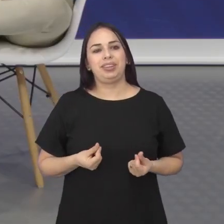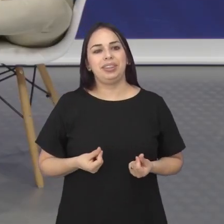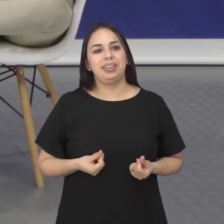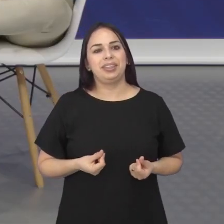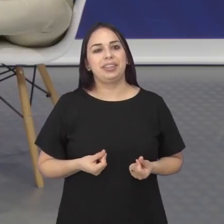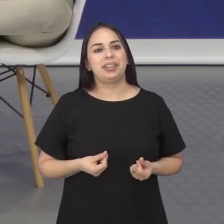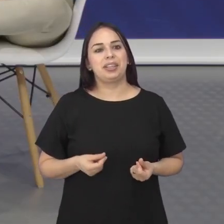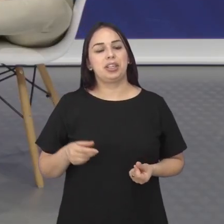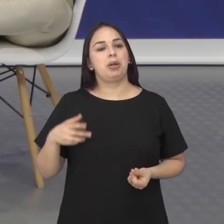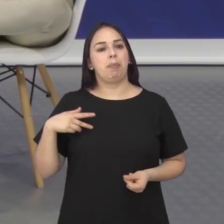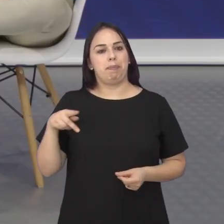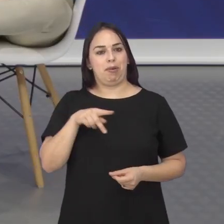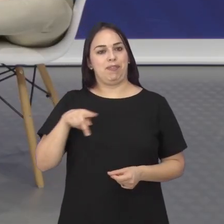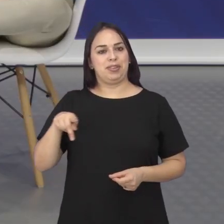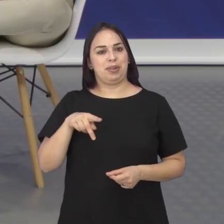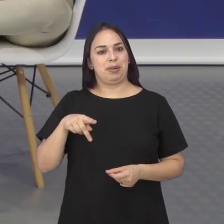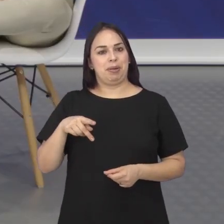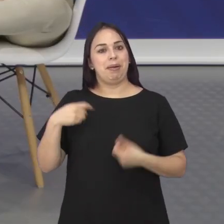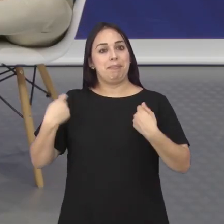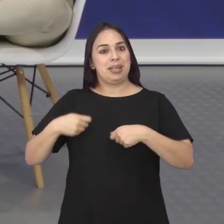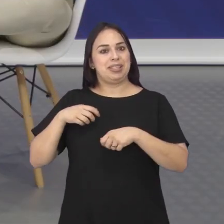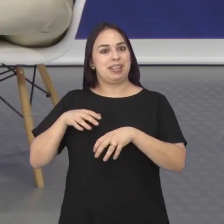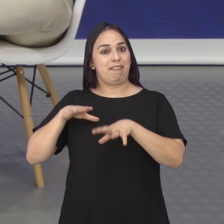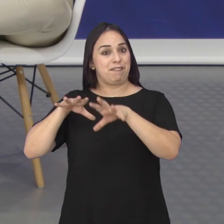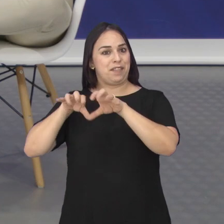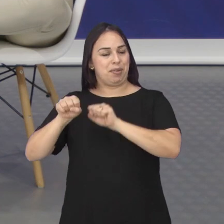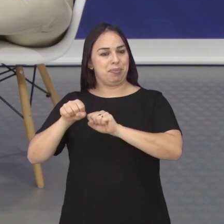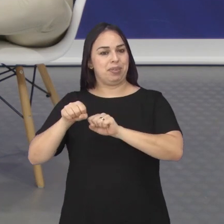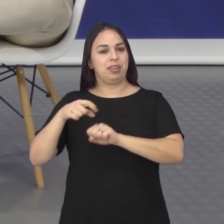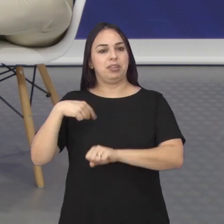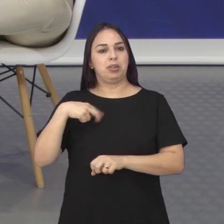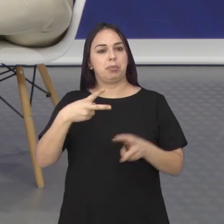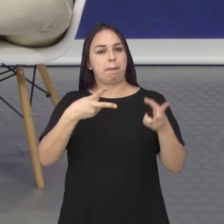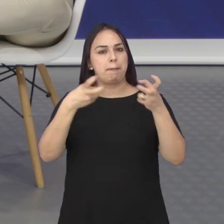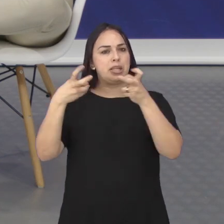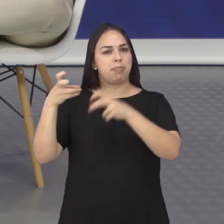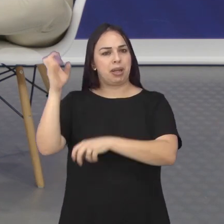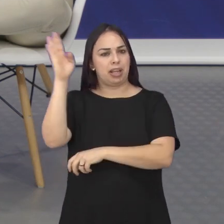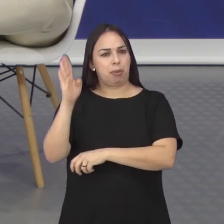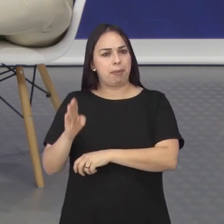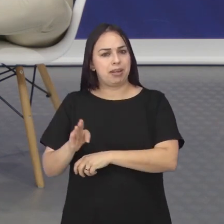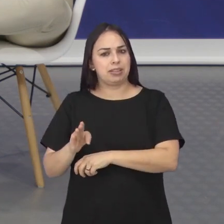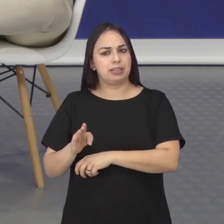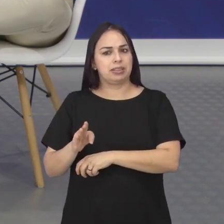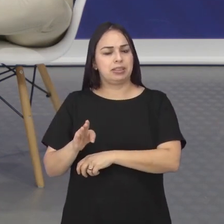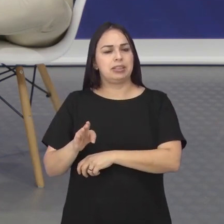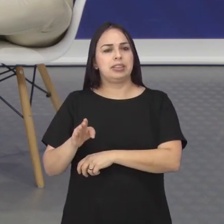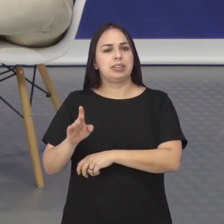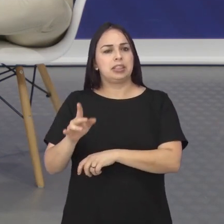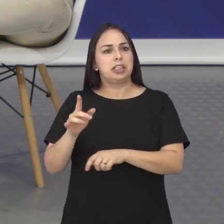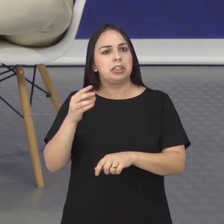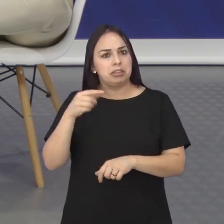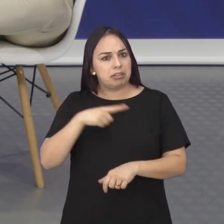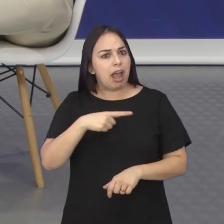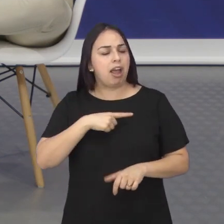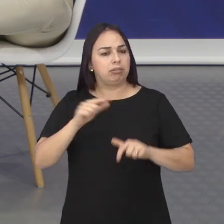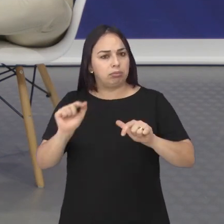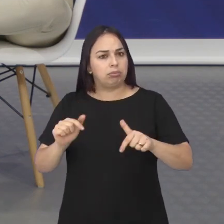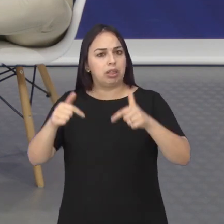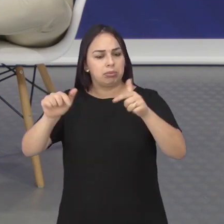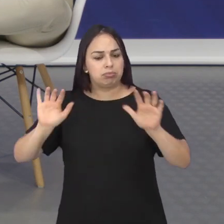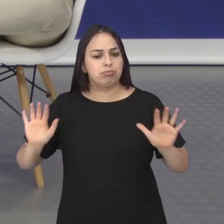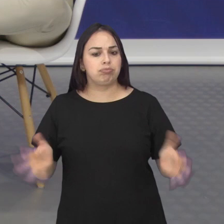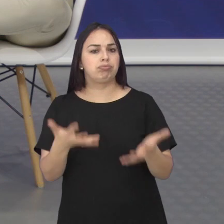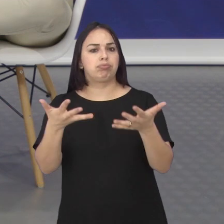ponto, que é a questão da formação do professor, né? A gente vê no Brasil, existem tentativas,